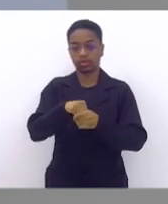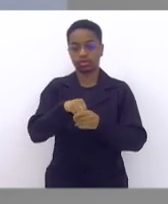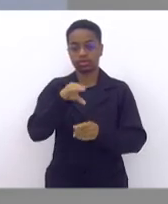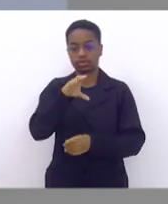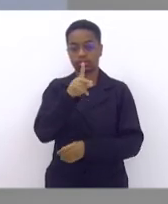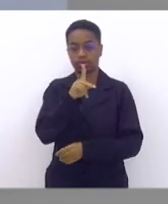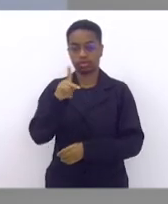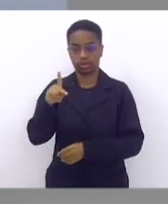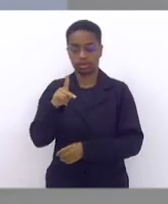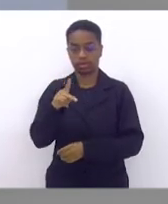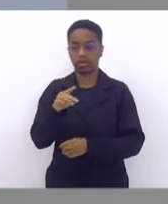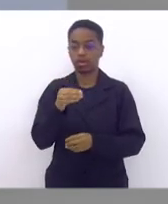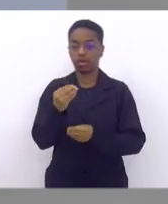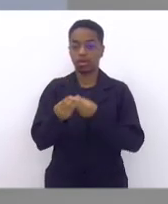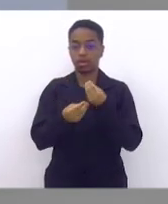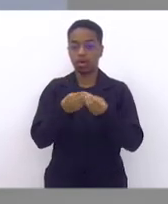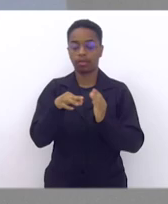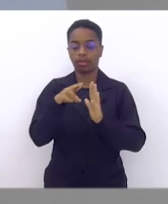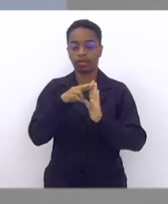Processo Penal.